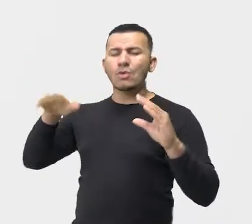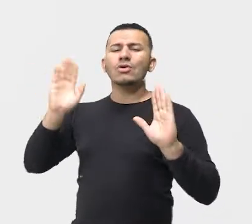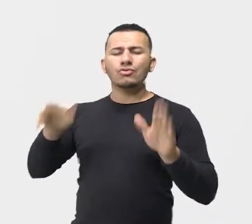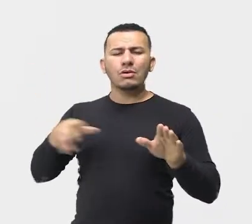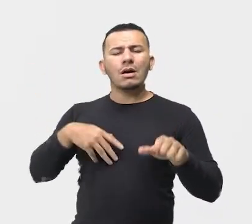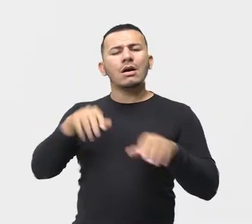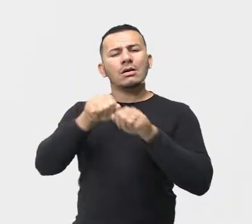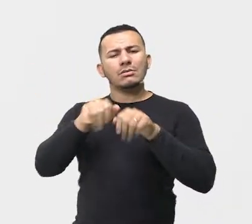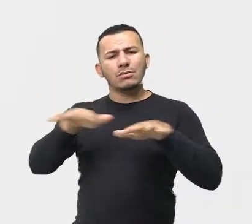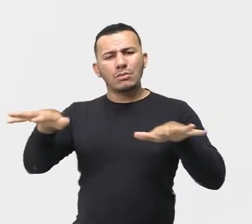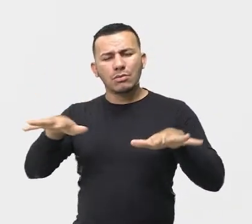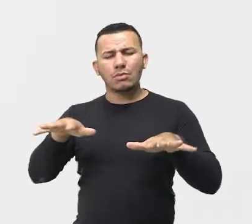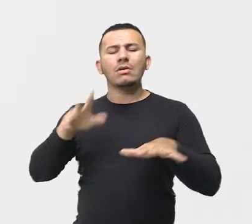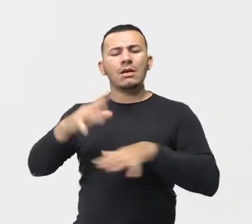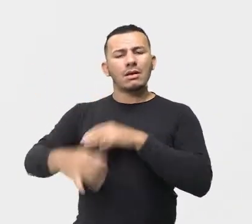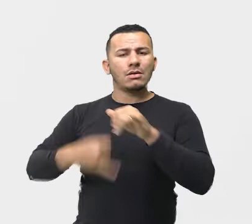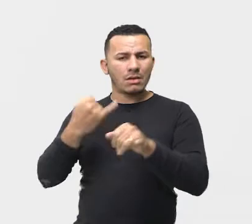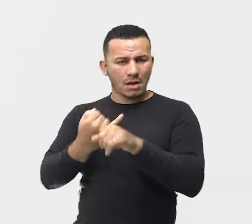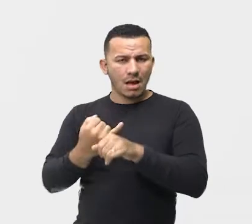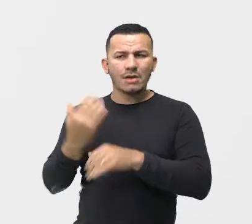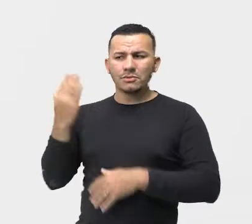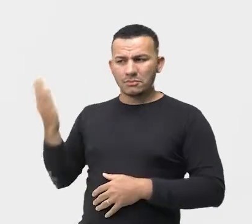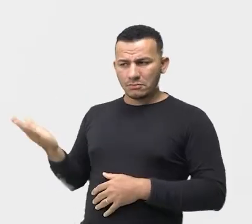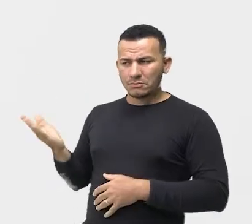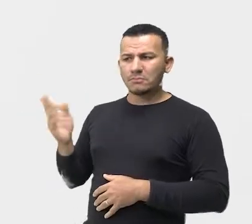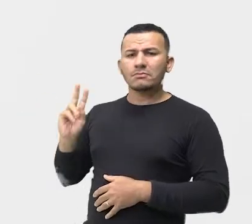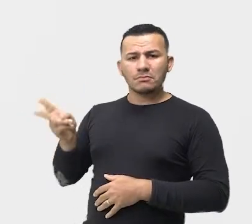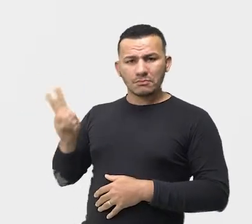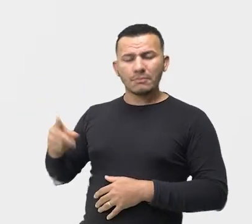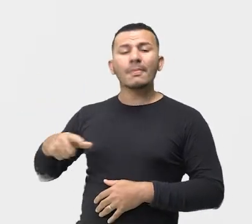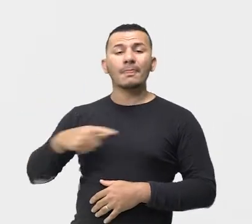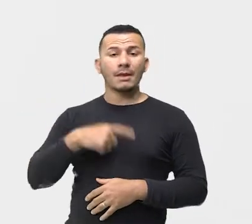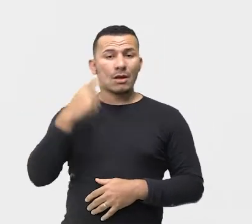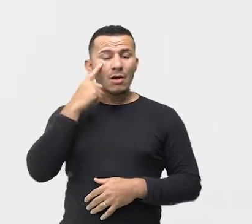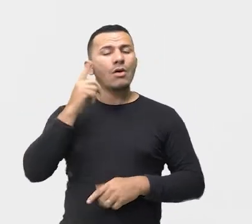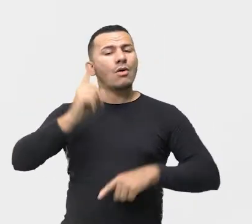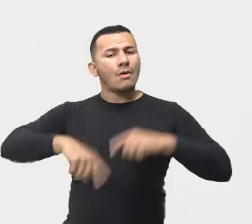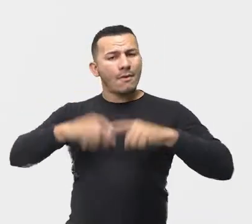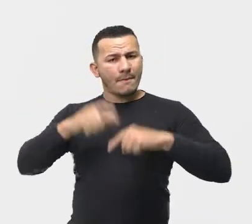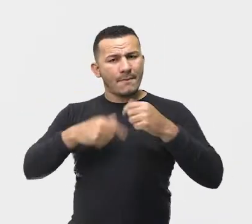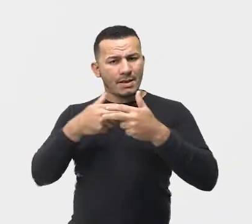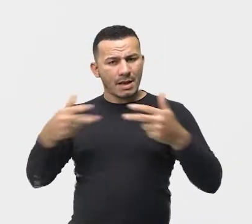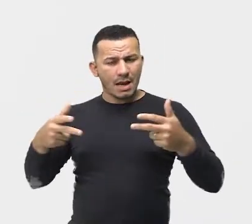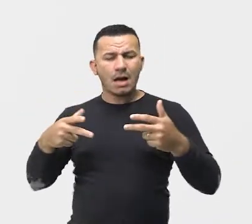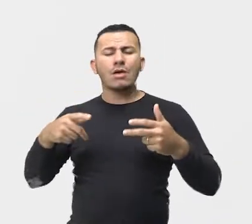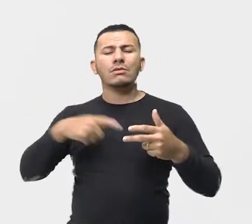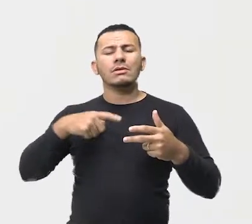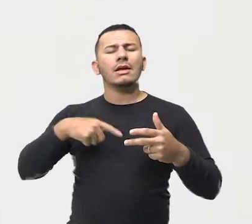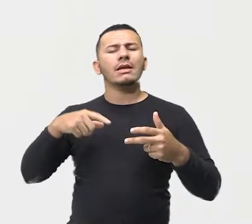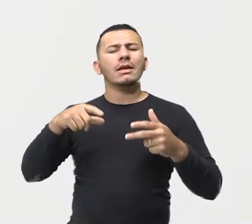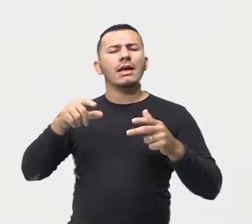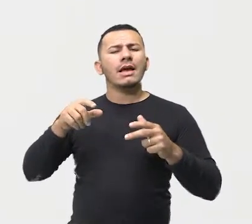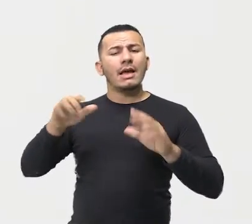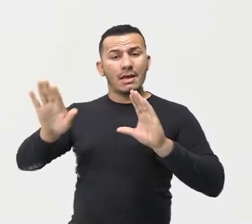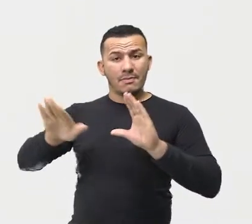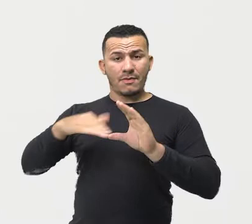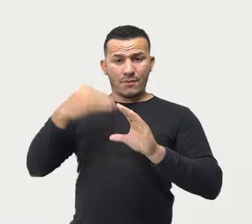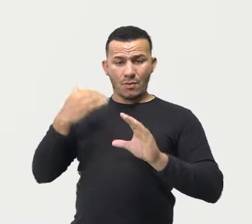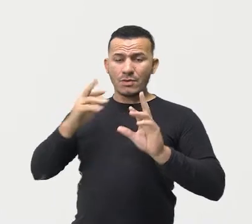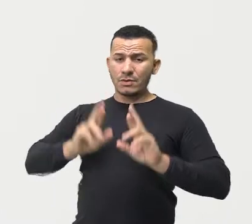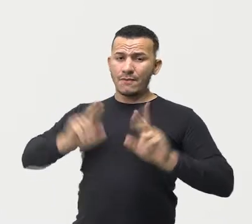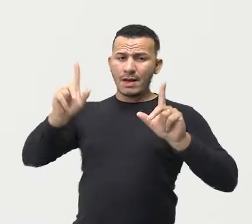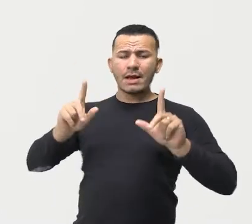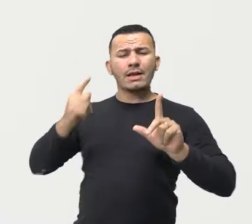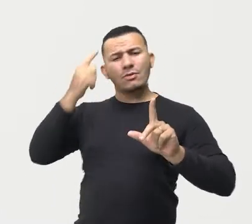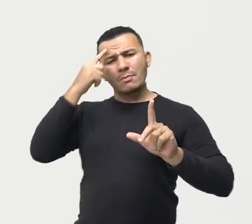circulou em um meio virtual tá bom e ela tem como título produto enviado diferente do mostrado no